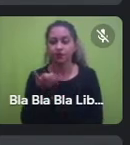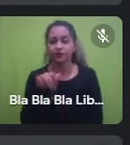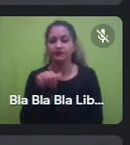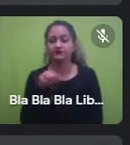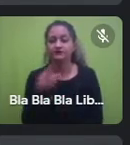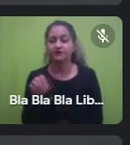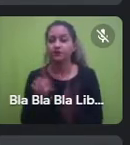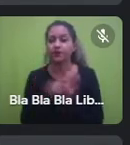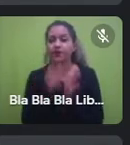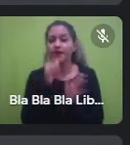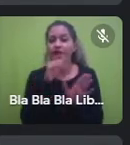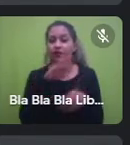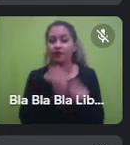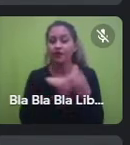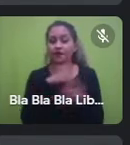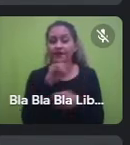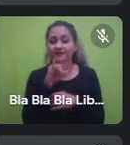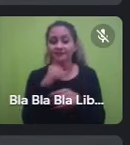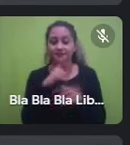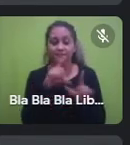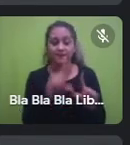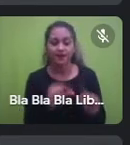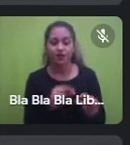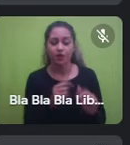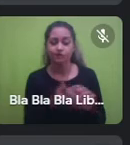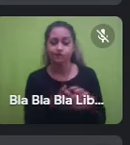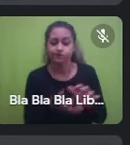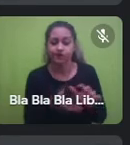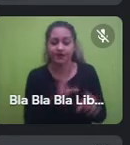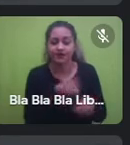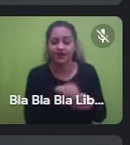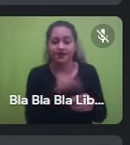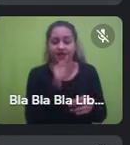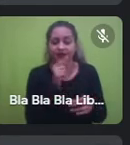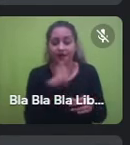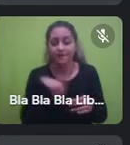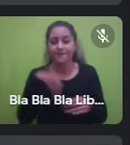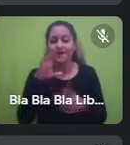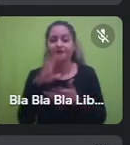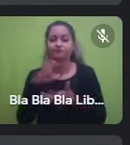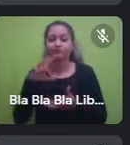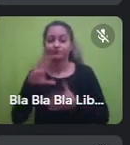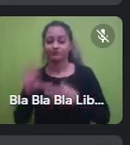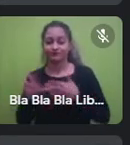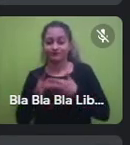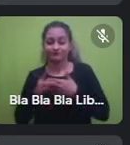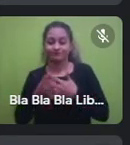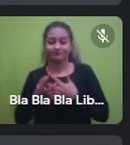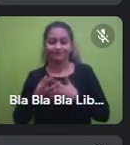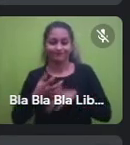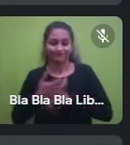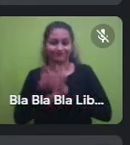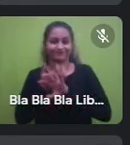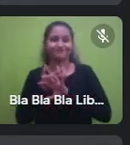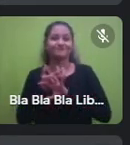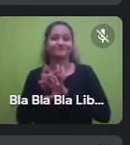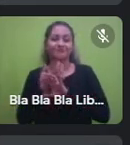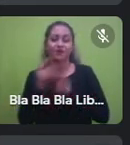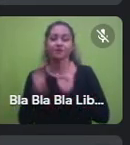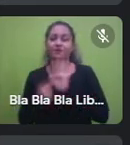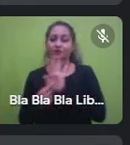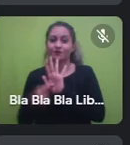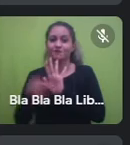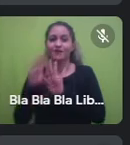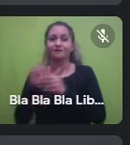Mas quanto menor a concentração do composto na água, maior a concentração na musculatura, resultando em um elevado fator de